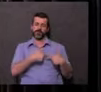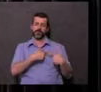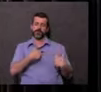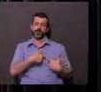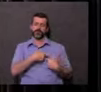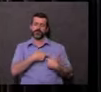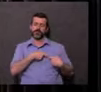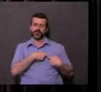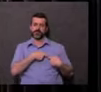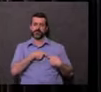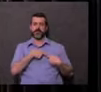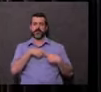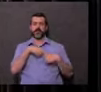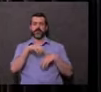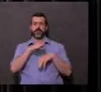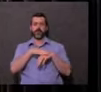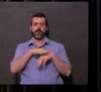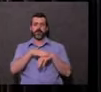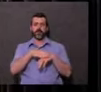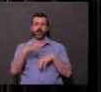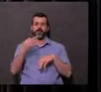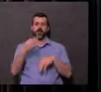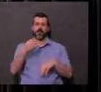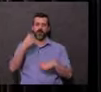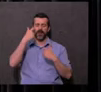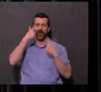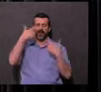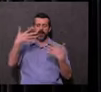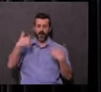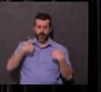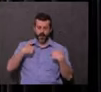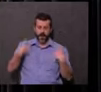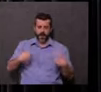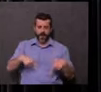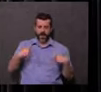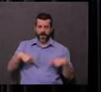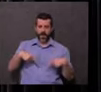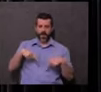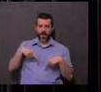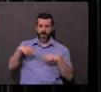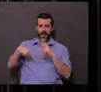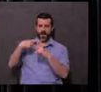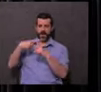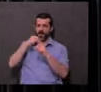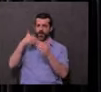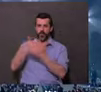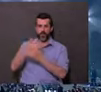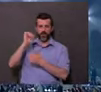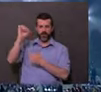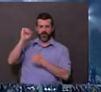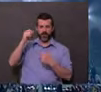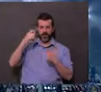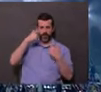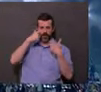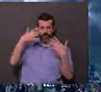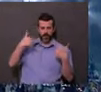de também se sentirem corresponsáveis nesse processo de morte do Senhor. A